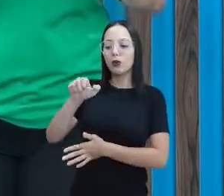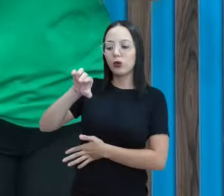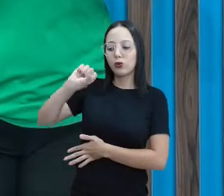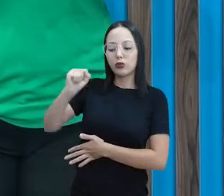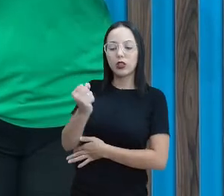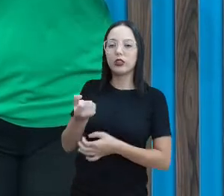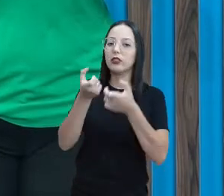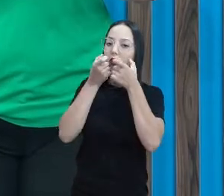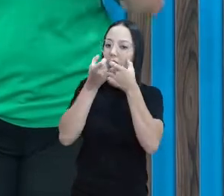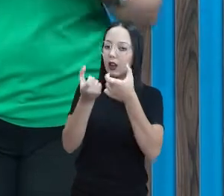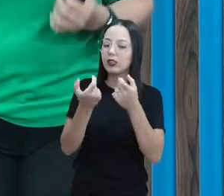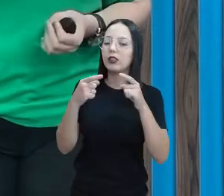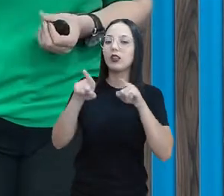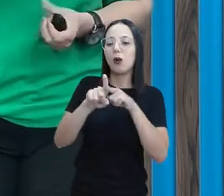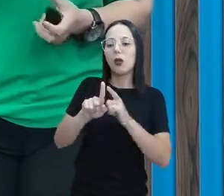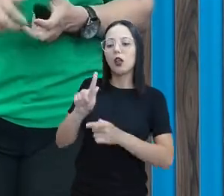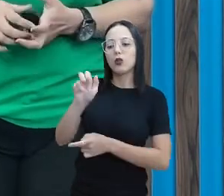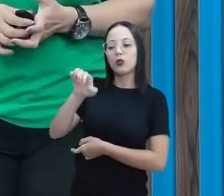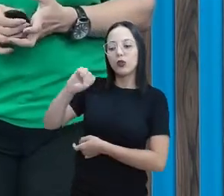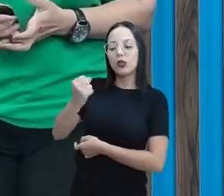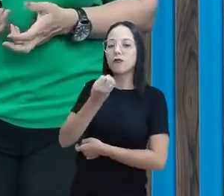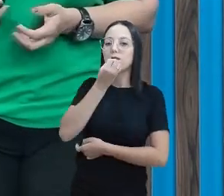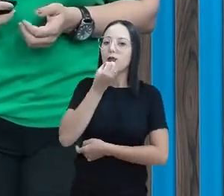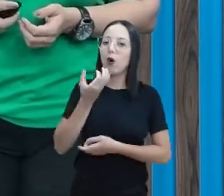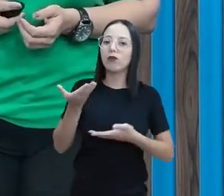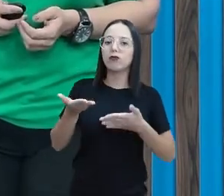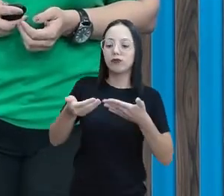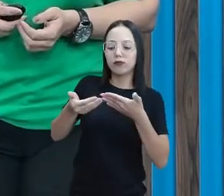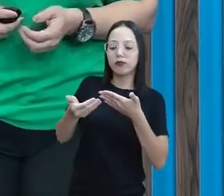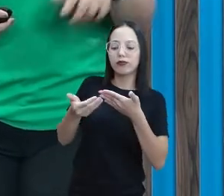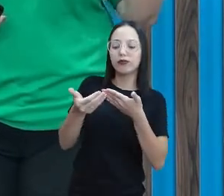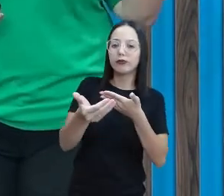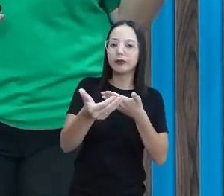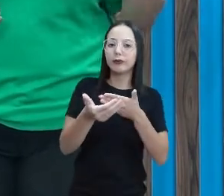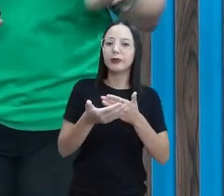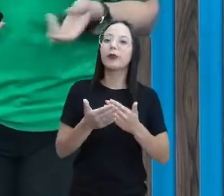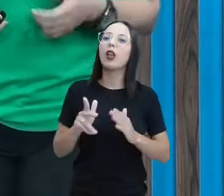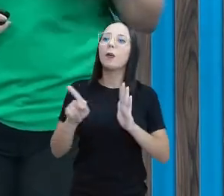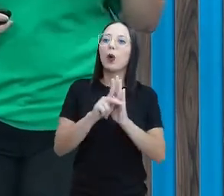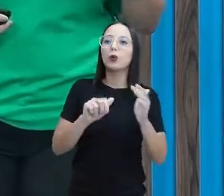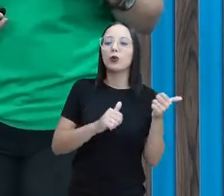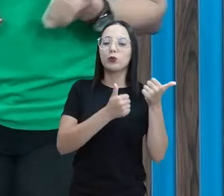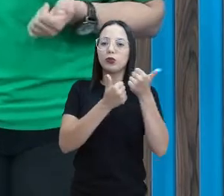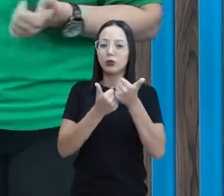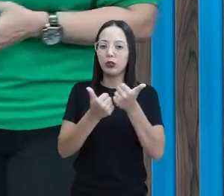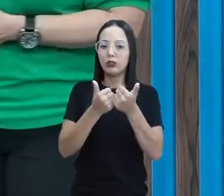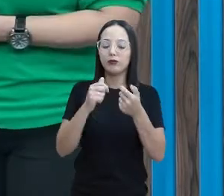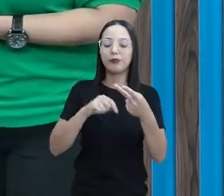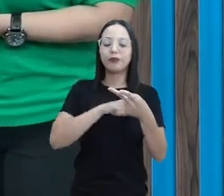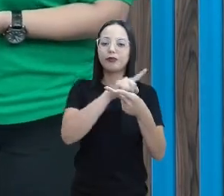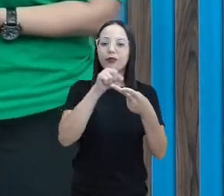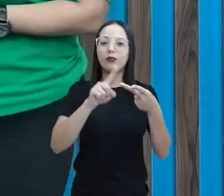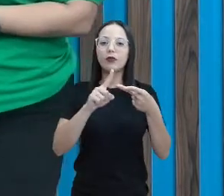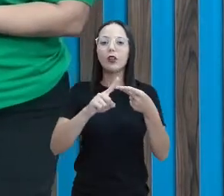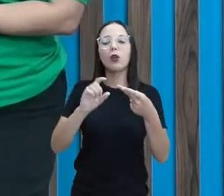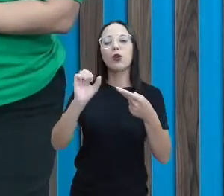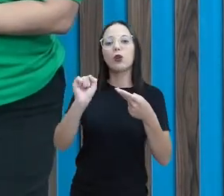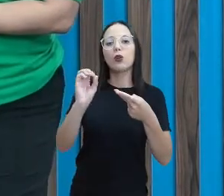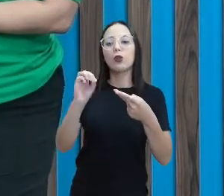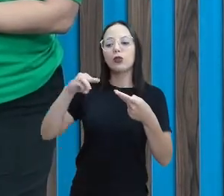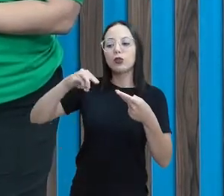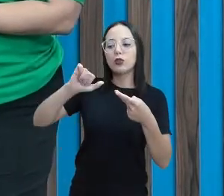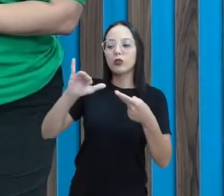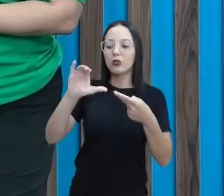O gene, aí, um gene bom, né, que vai ser passado para frente, tá certo? Sendo substituído aquele gene ruim. Ou também,